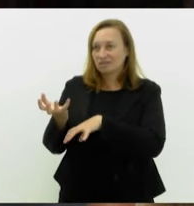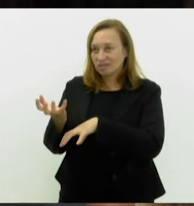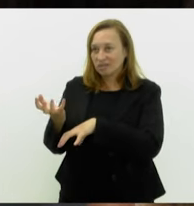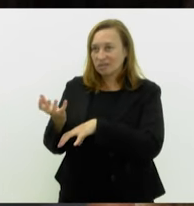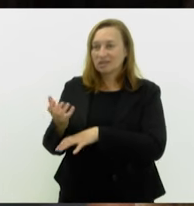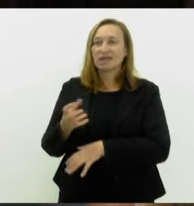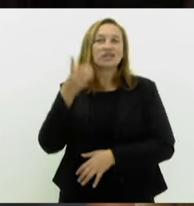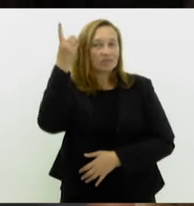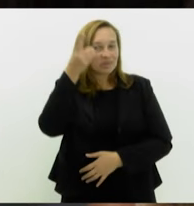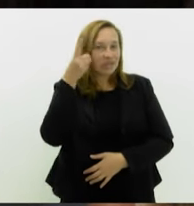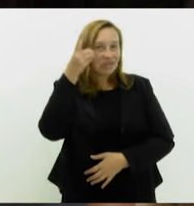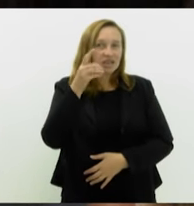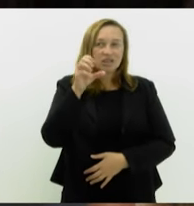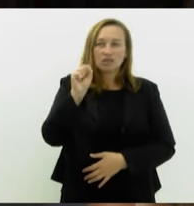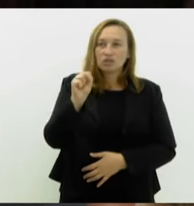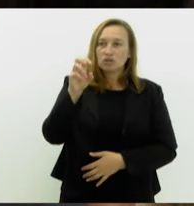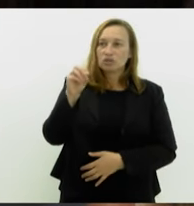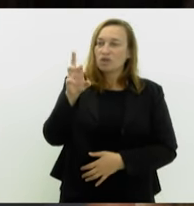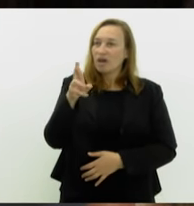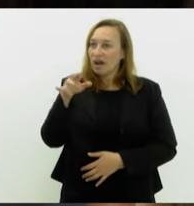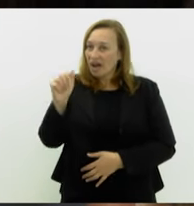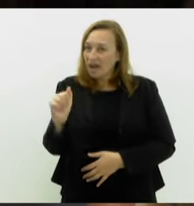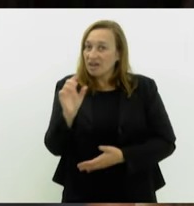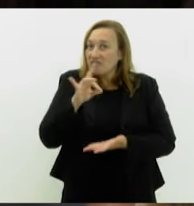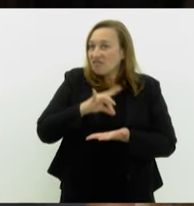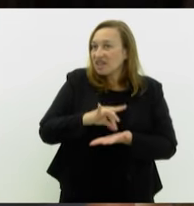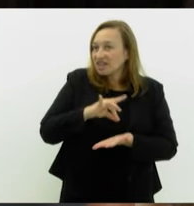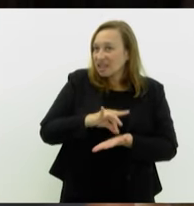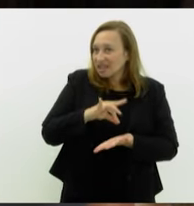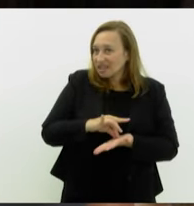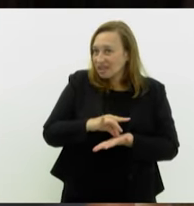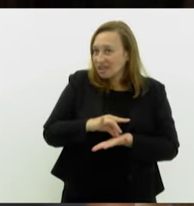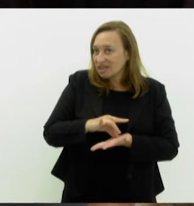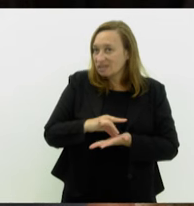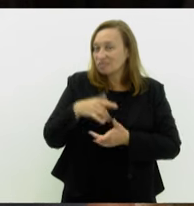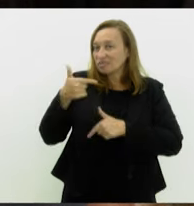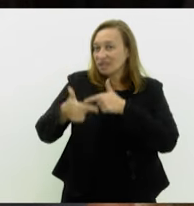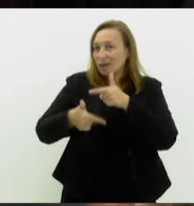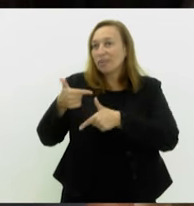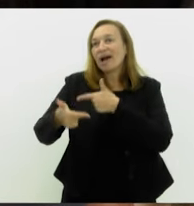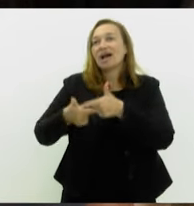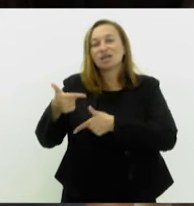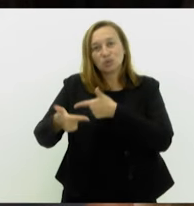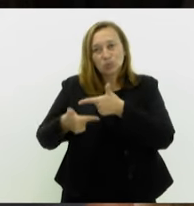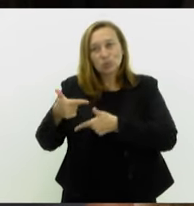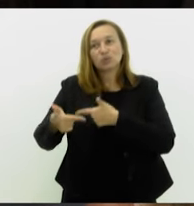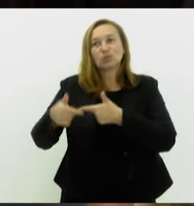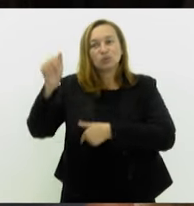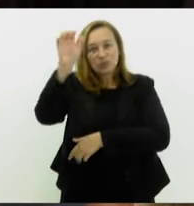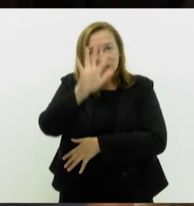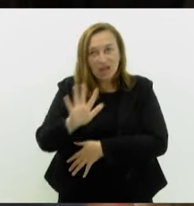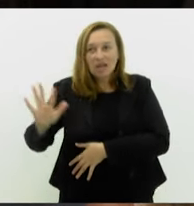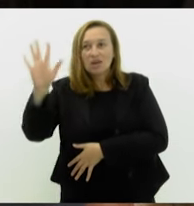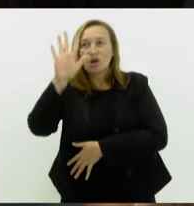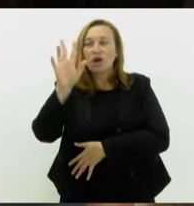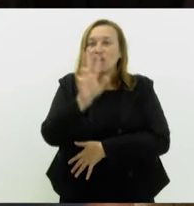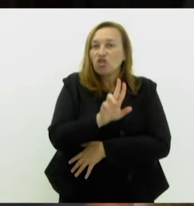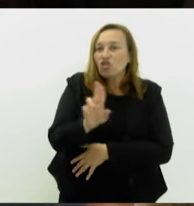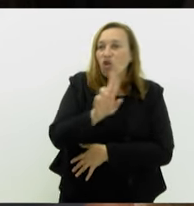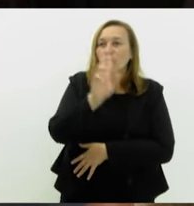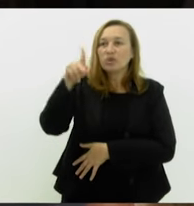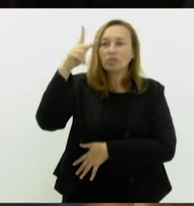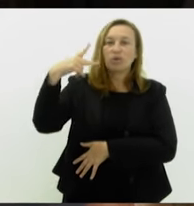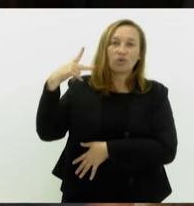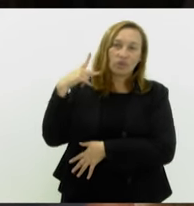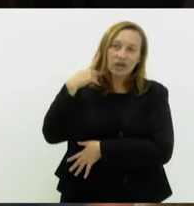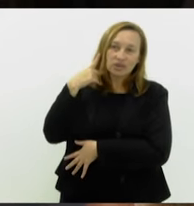Soraia deputada Soraia tem feito uma verdadeira peregrinação Nacional em nome da procuradoria como procuradora